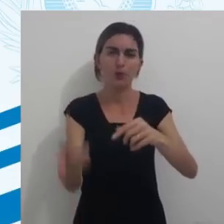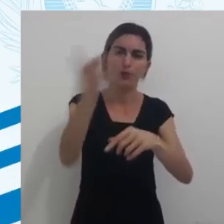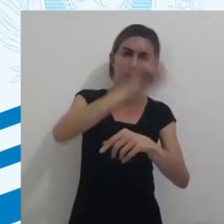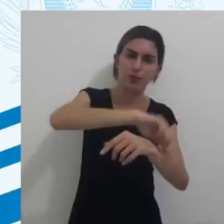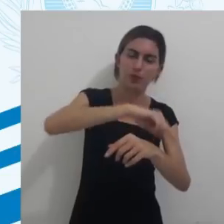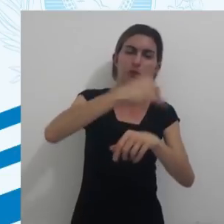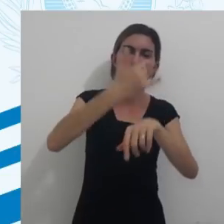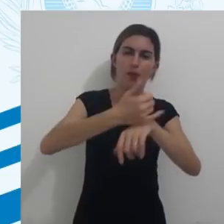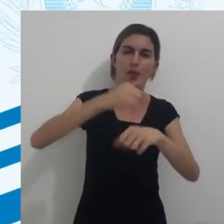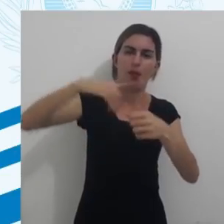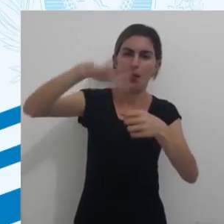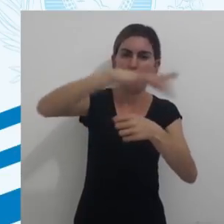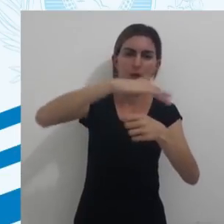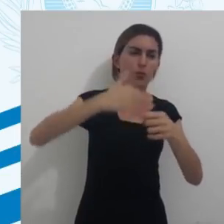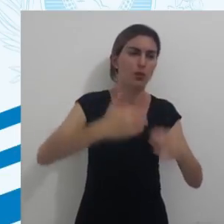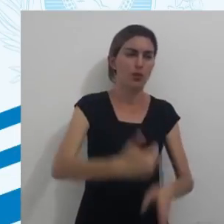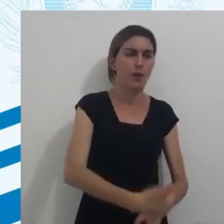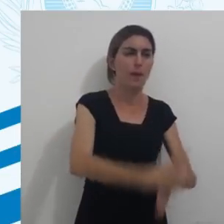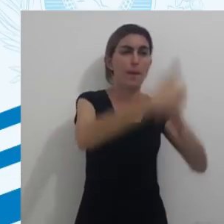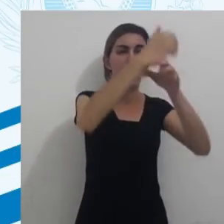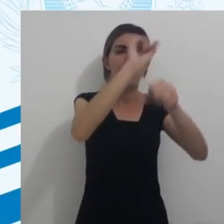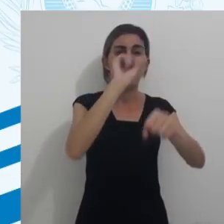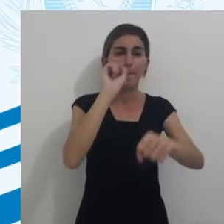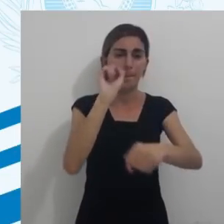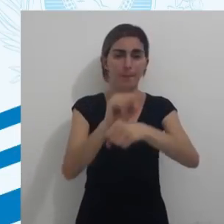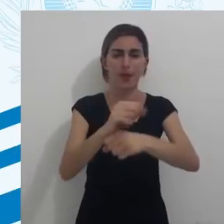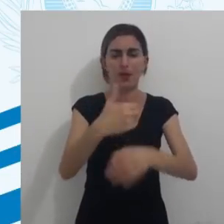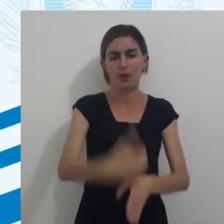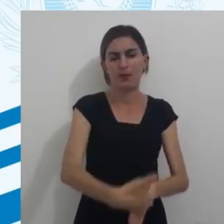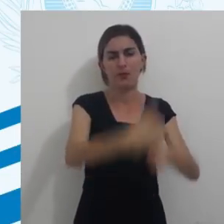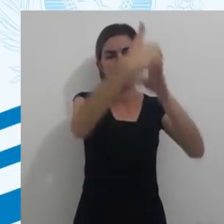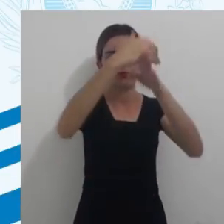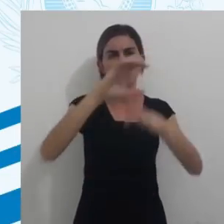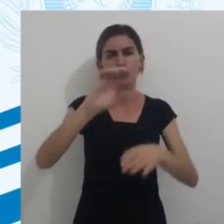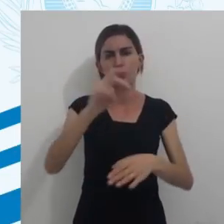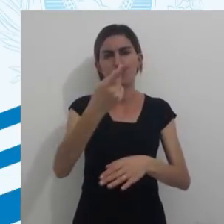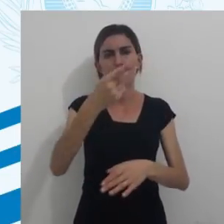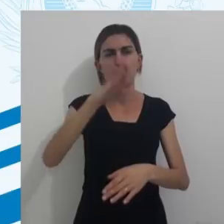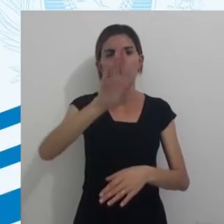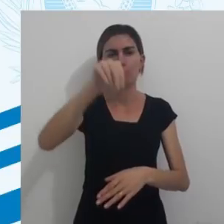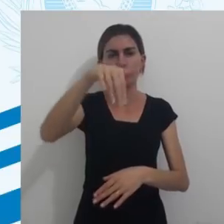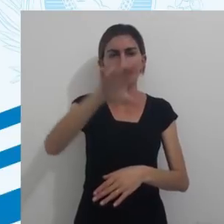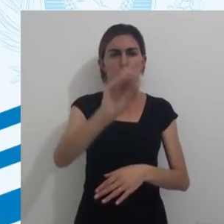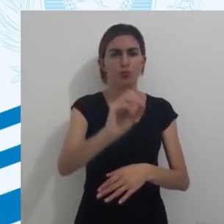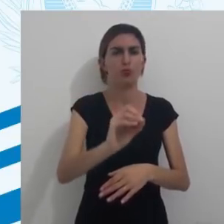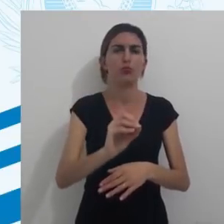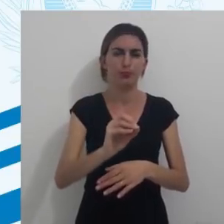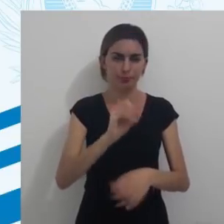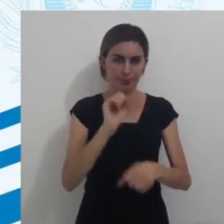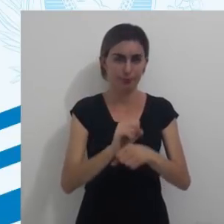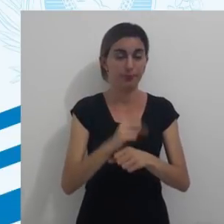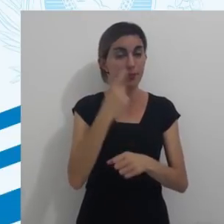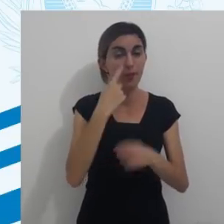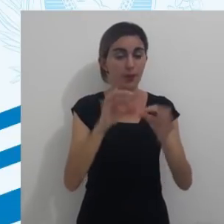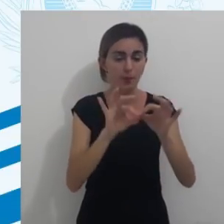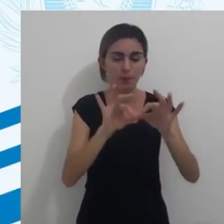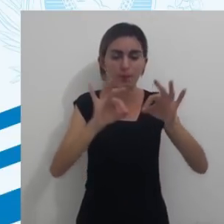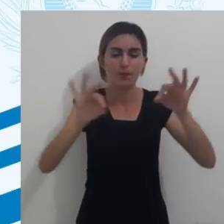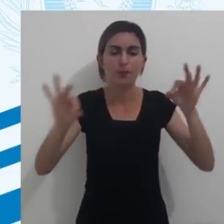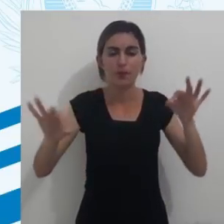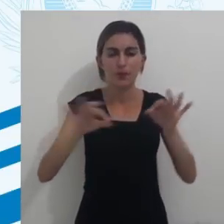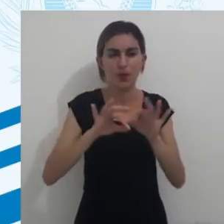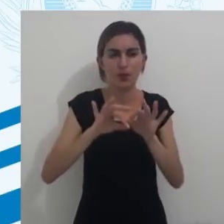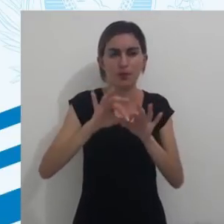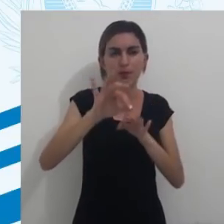alumínio e barra ali na parede de chumbo. E se falando da distância, Veja só nessa imagem, quando se fala